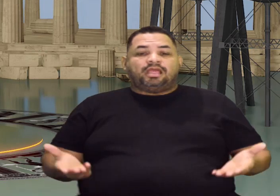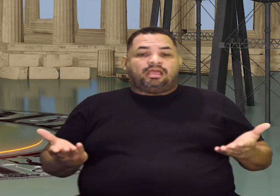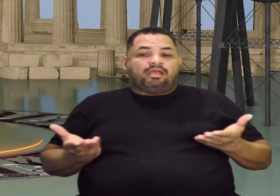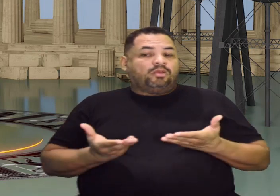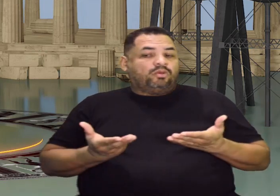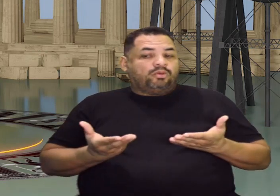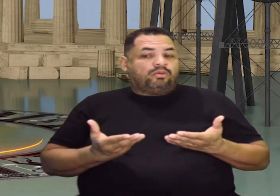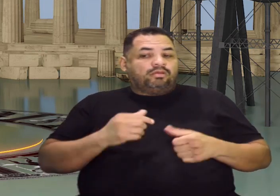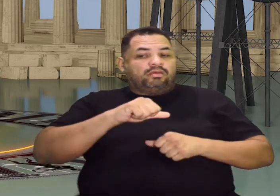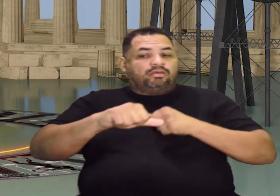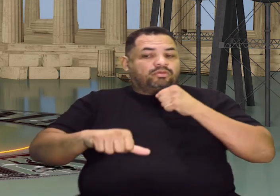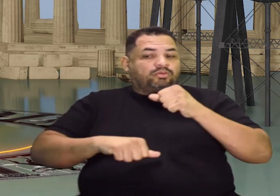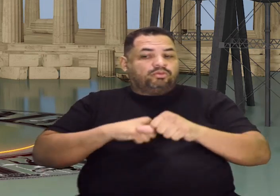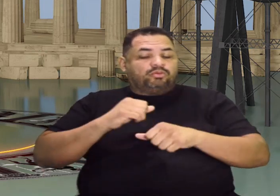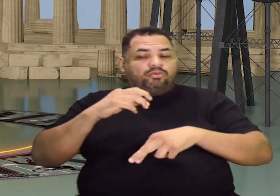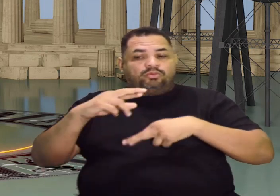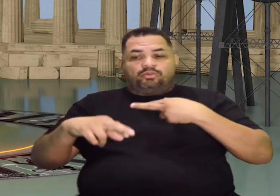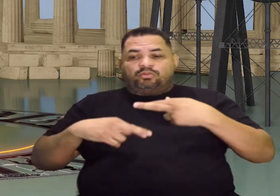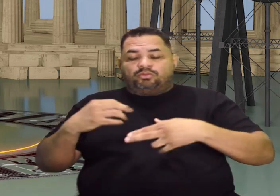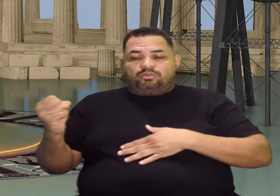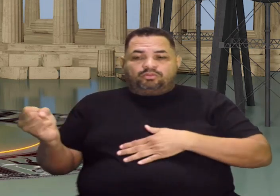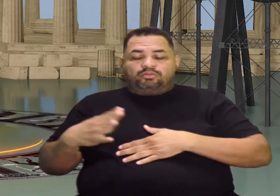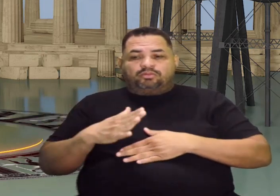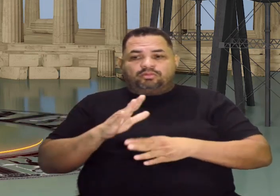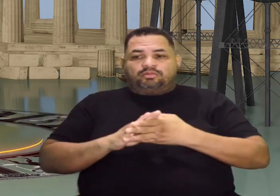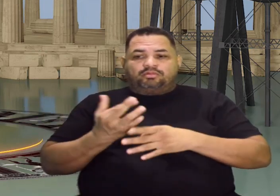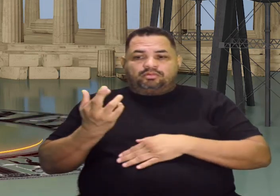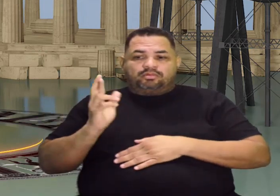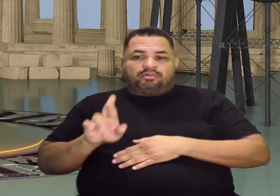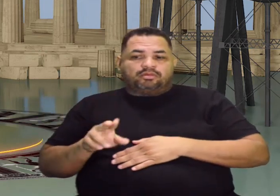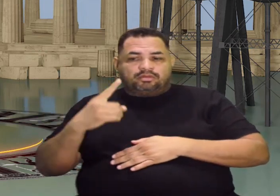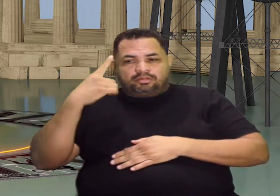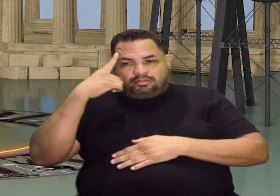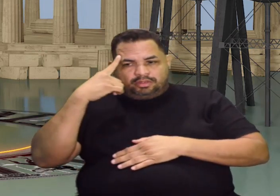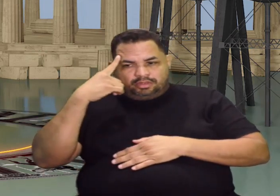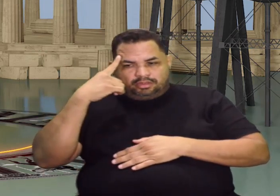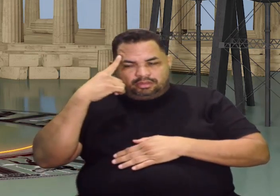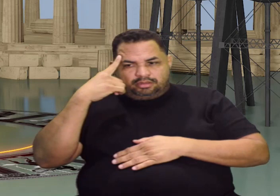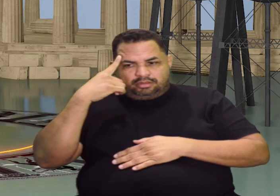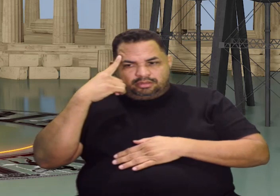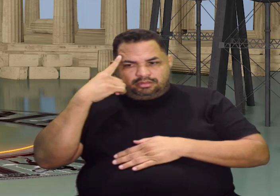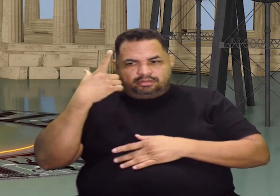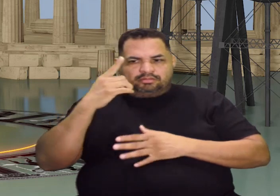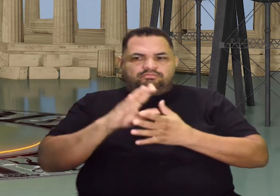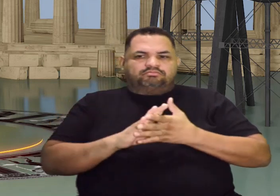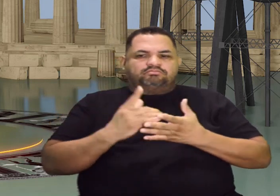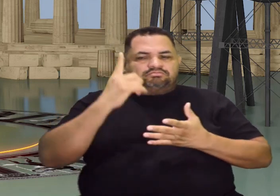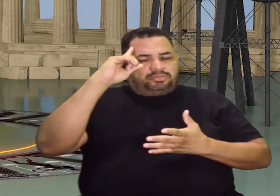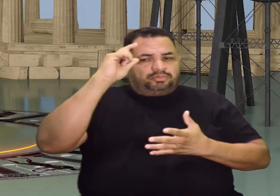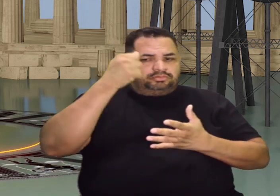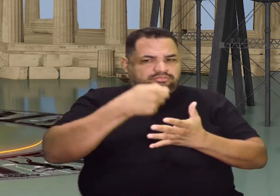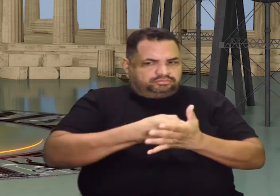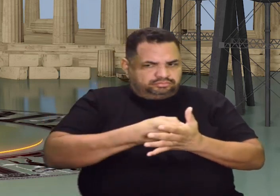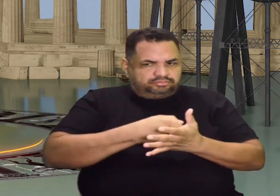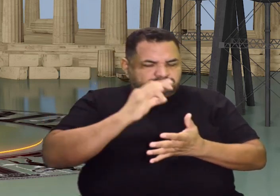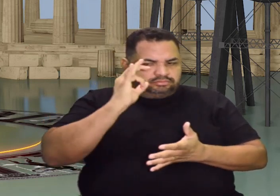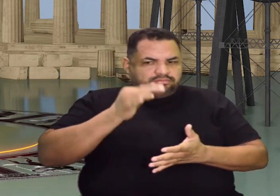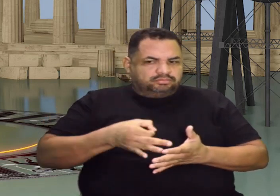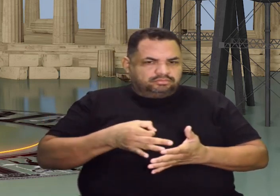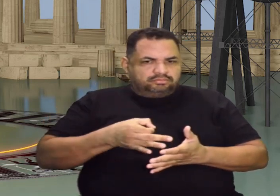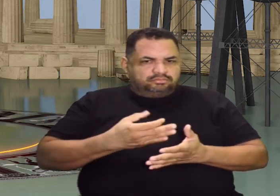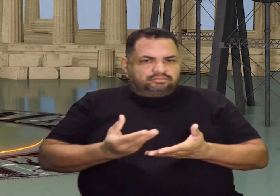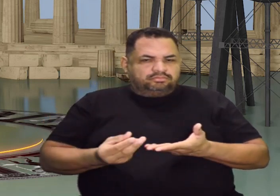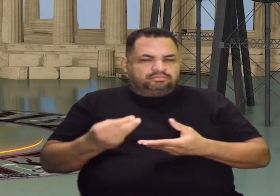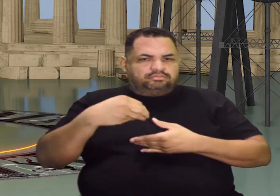razão, no renascimento, olha, racionalmente a pessoa pensa, raciocina e toma as decisões adequadas